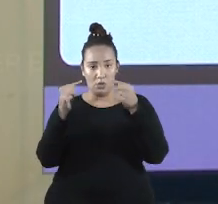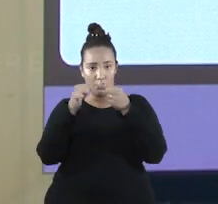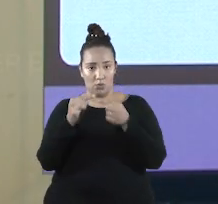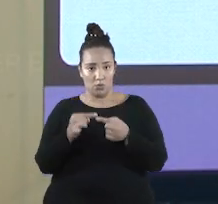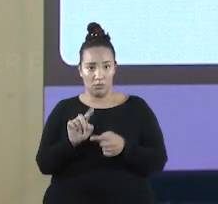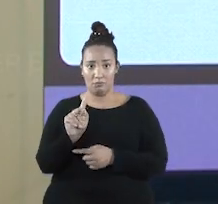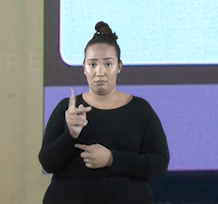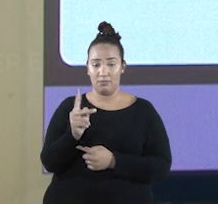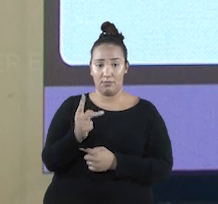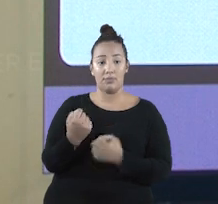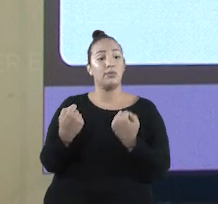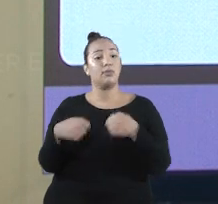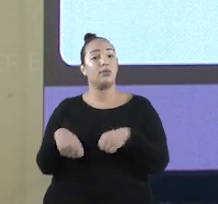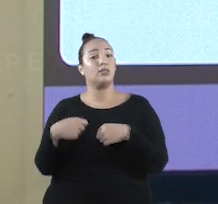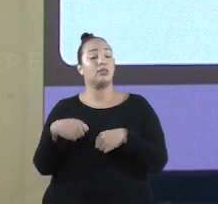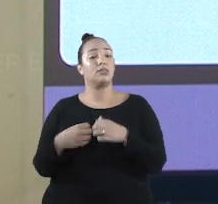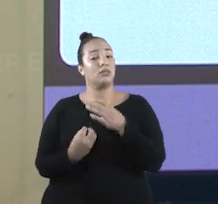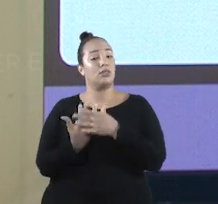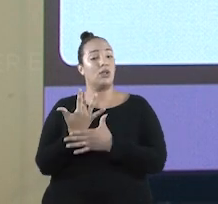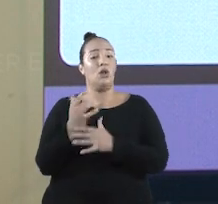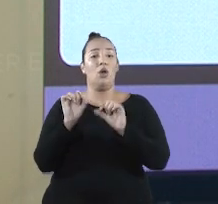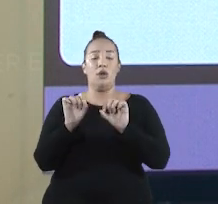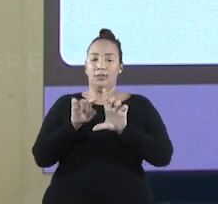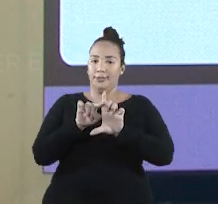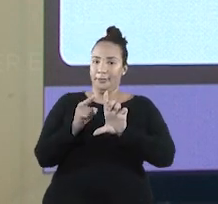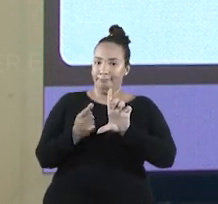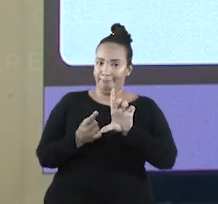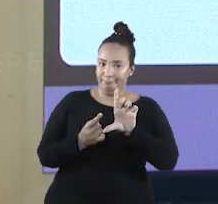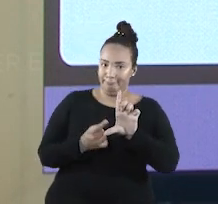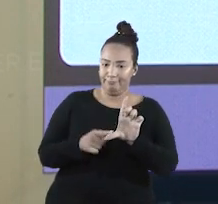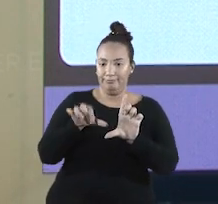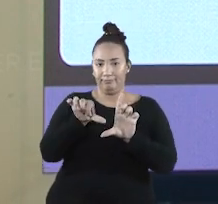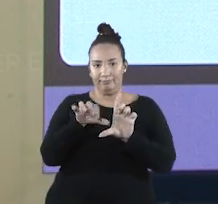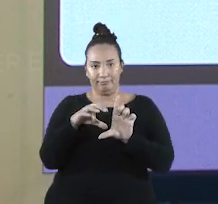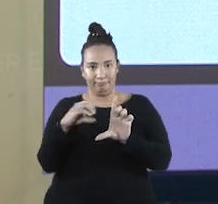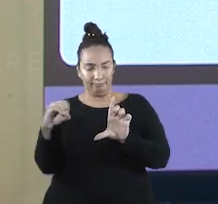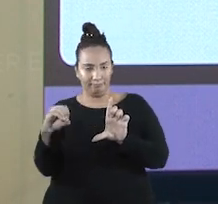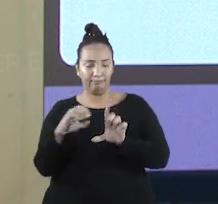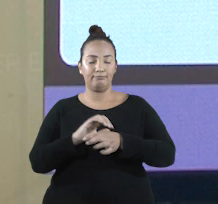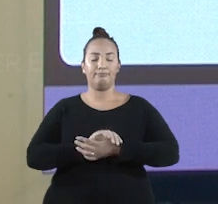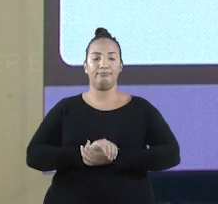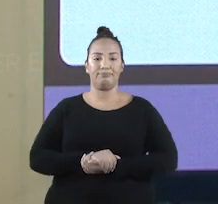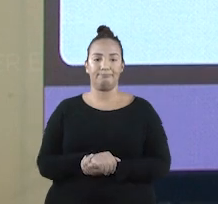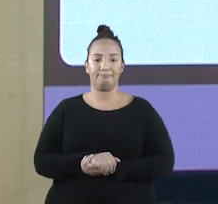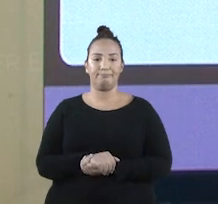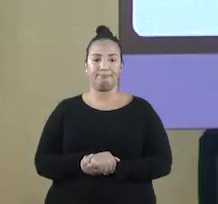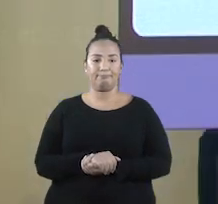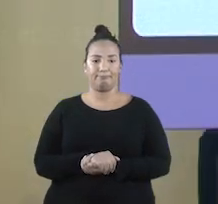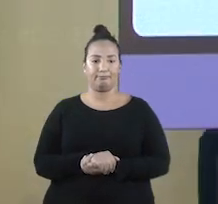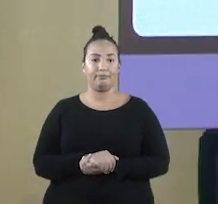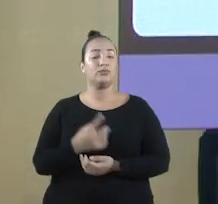à hipotenusa deve formar com ela um ângulo reto, ou seja, um ângulo de 90